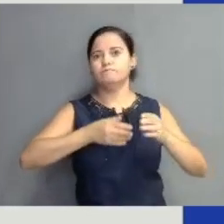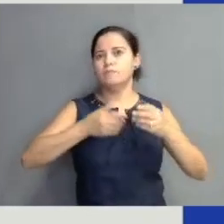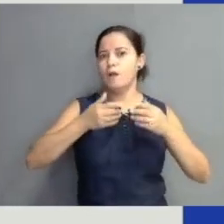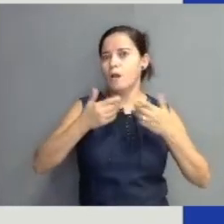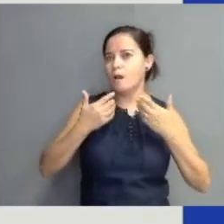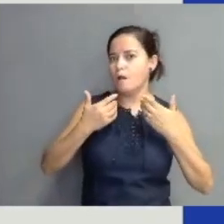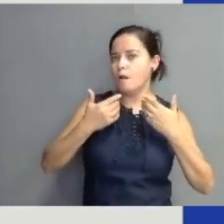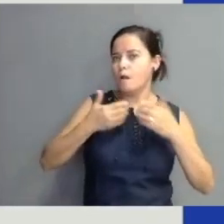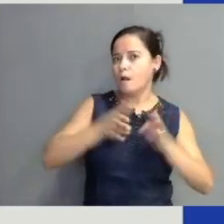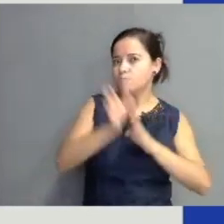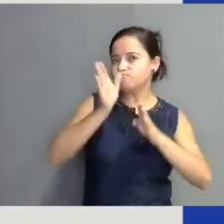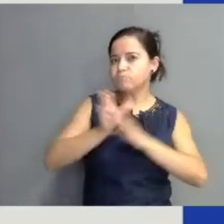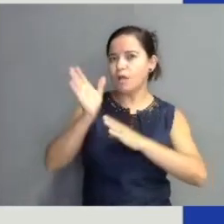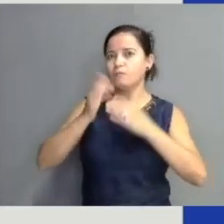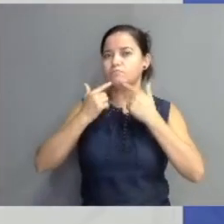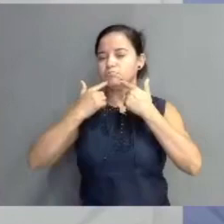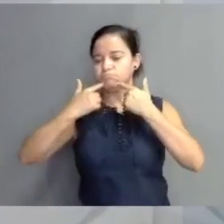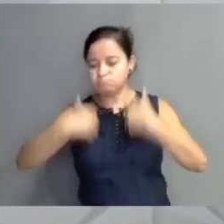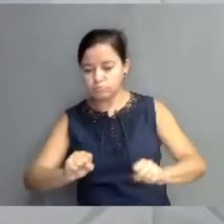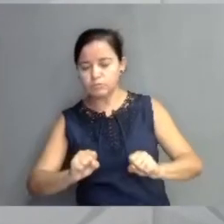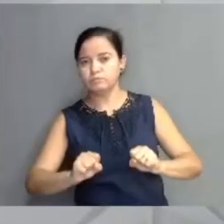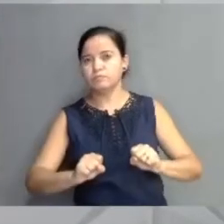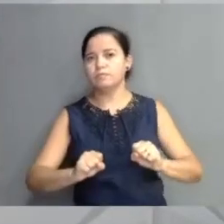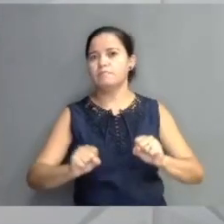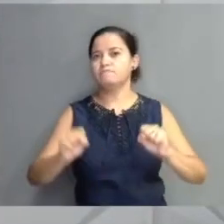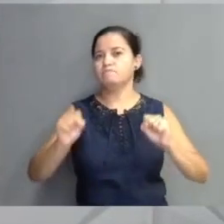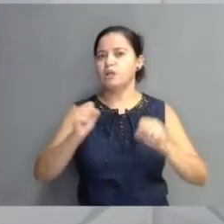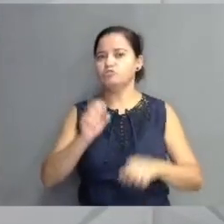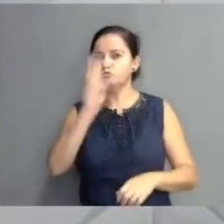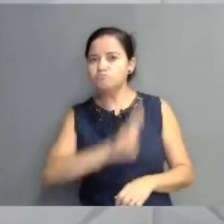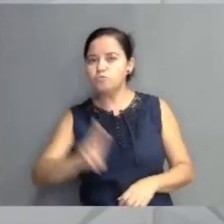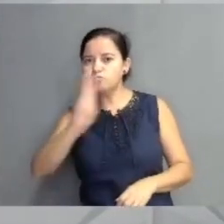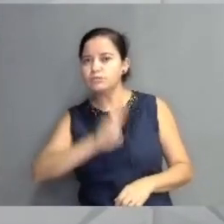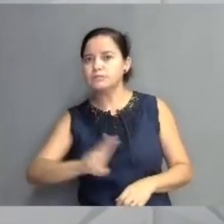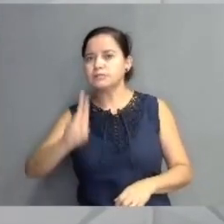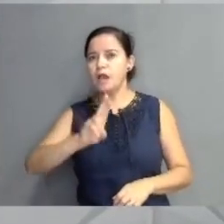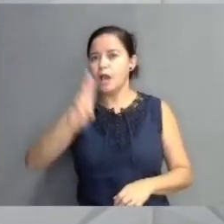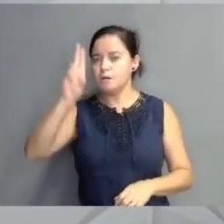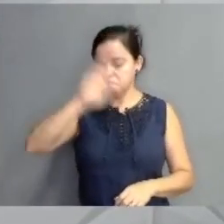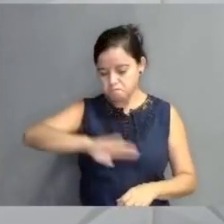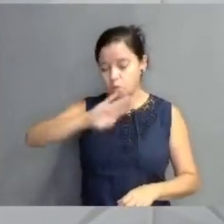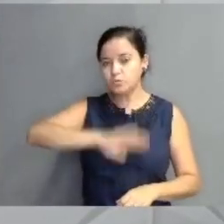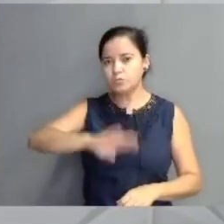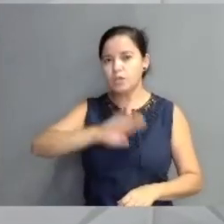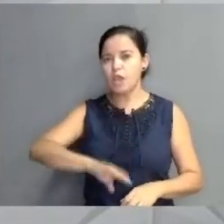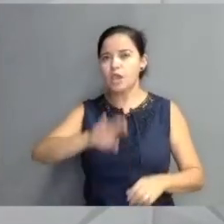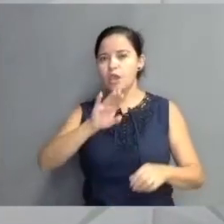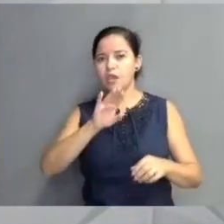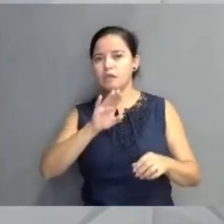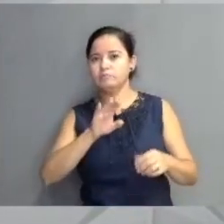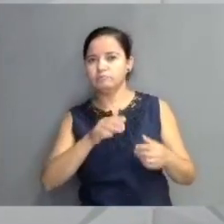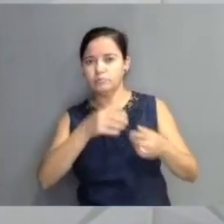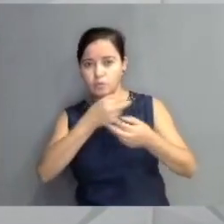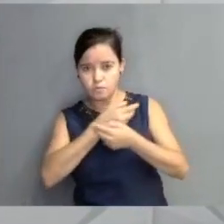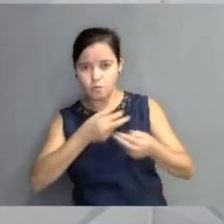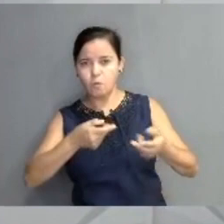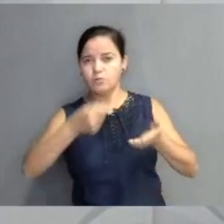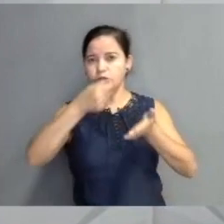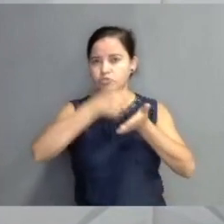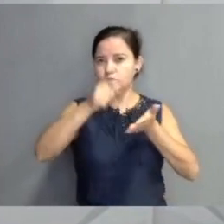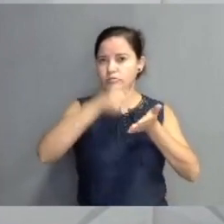é aquela que nós usamos, né, a norma culta da língua portuguesa para justificar a nossa ideia, que é bastante cobrada,